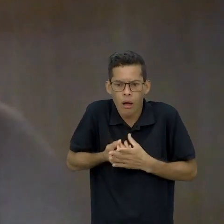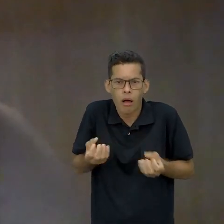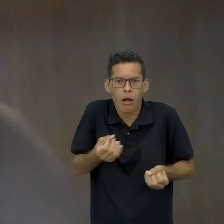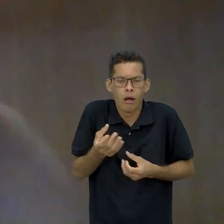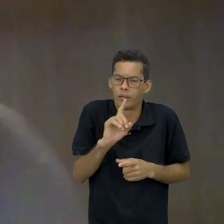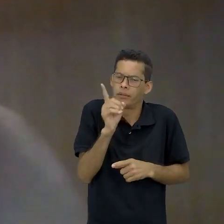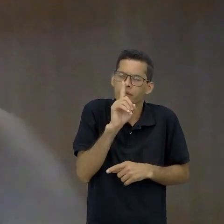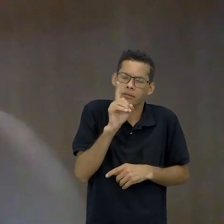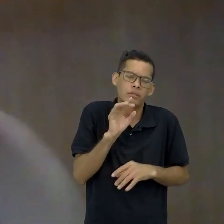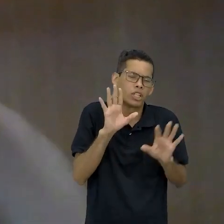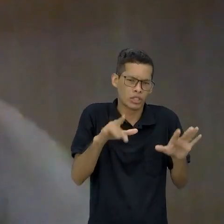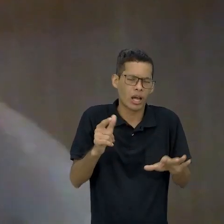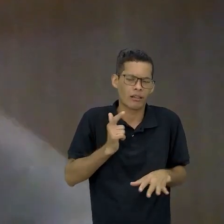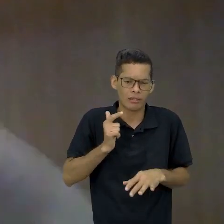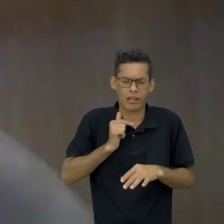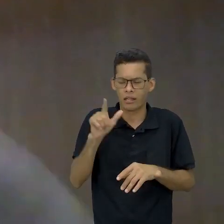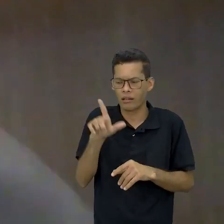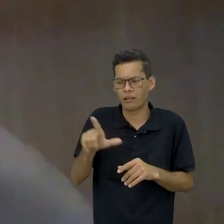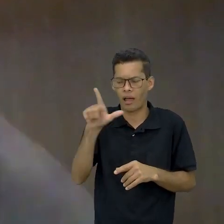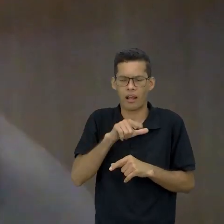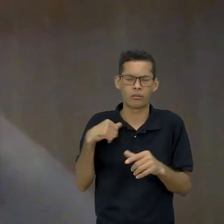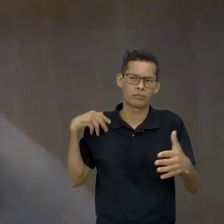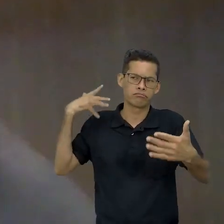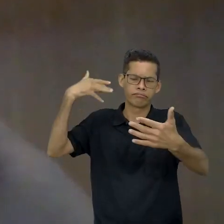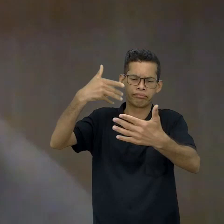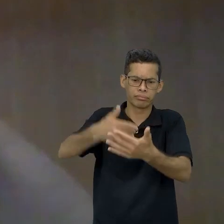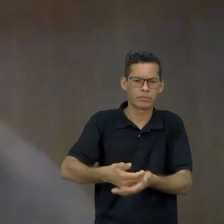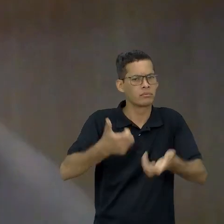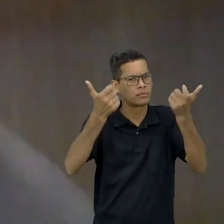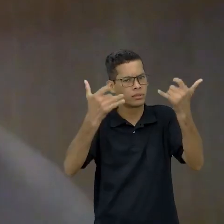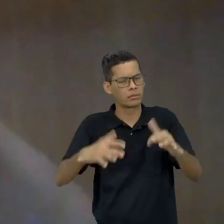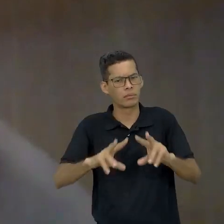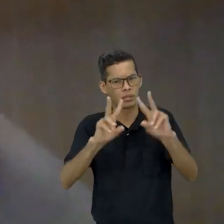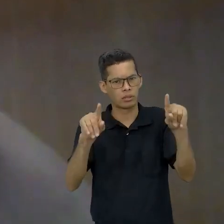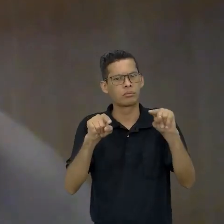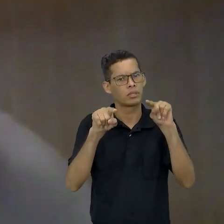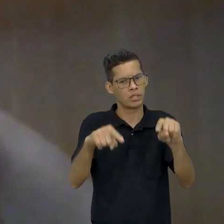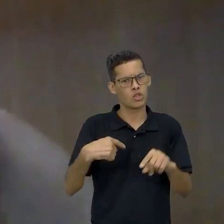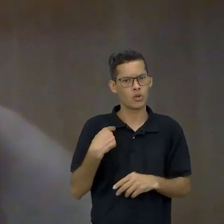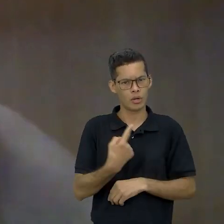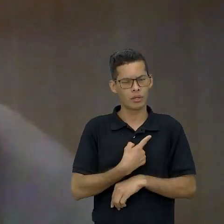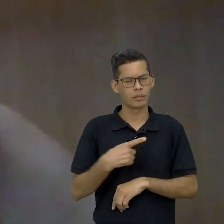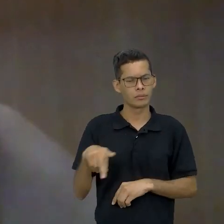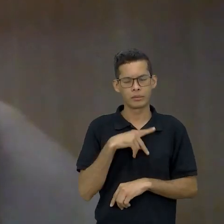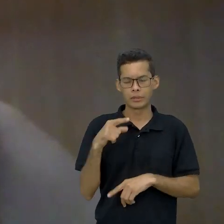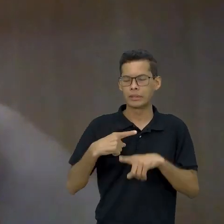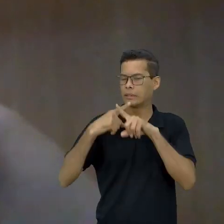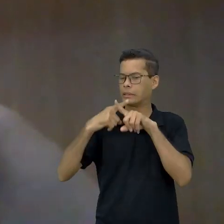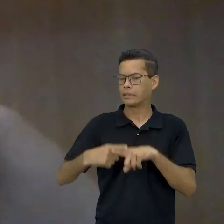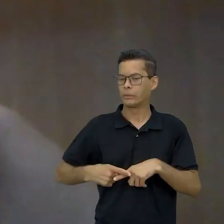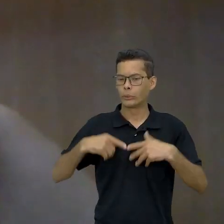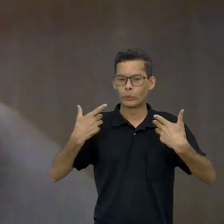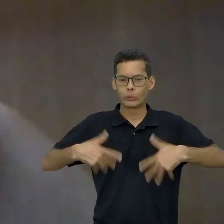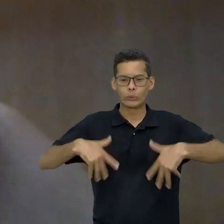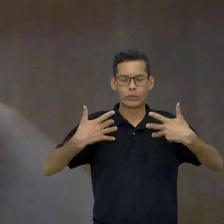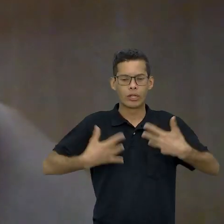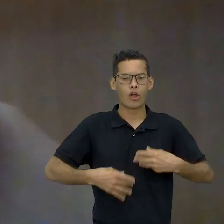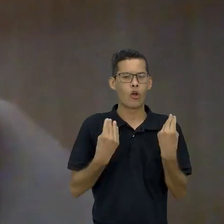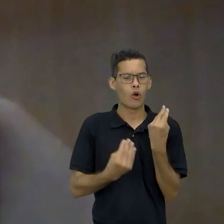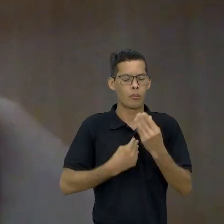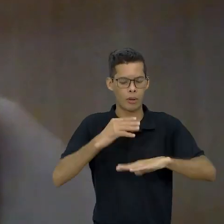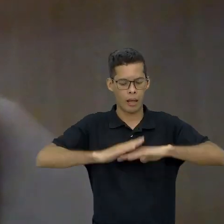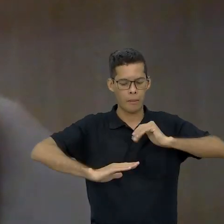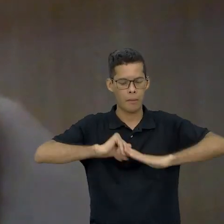literatura relacionada a isso, apesar de ser ainda um desafio para nós torná-la execuível, né, na